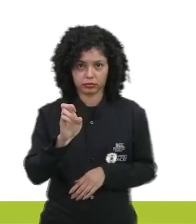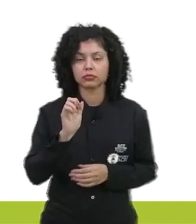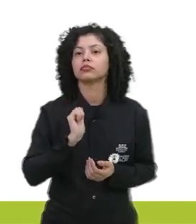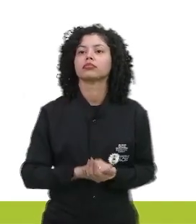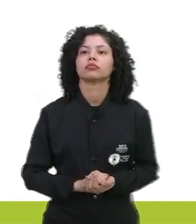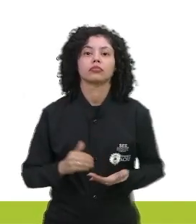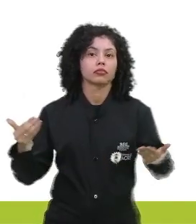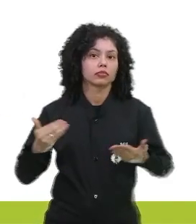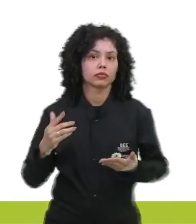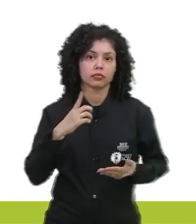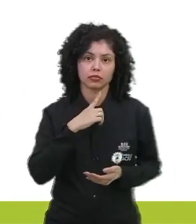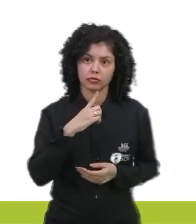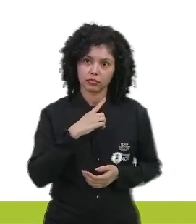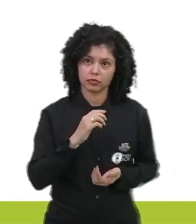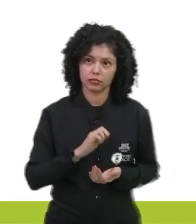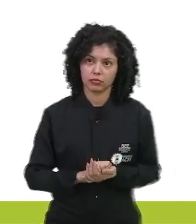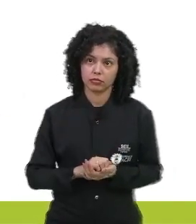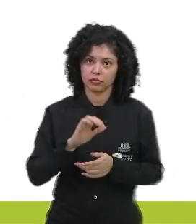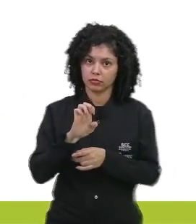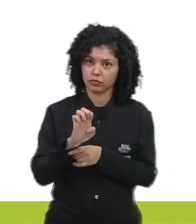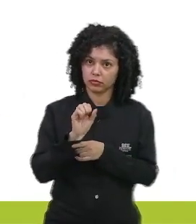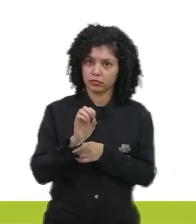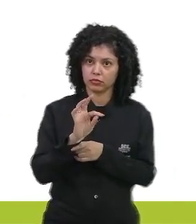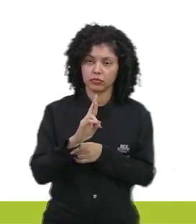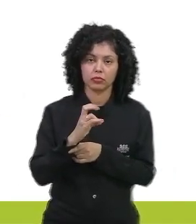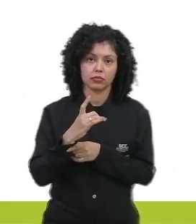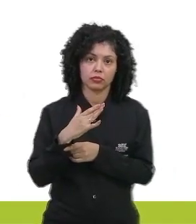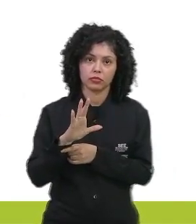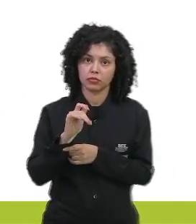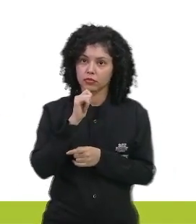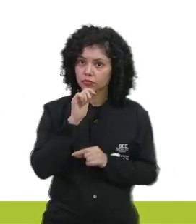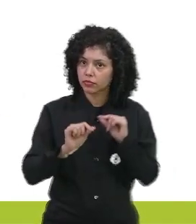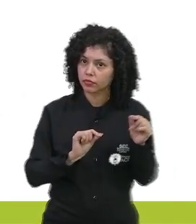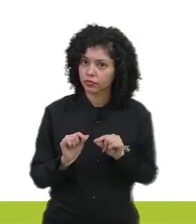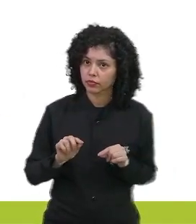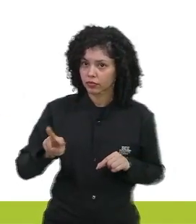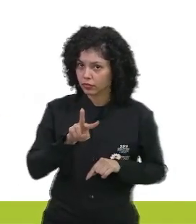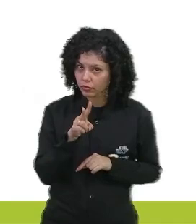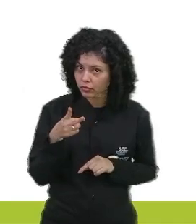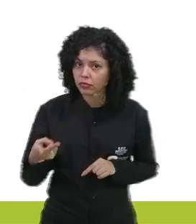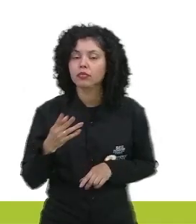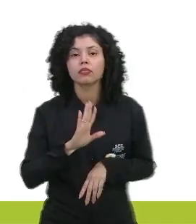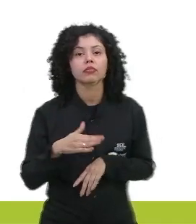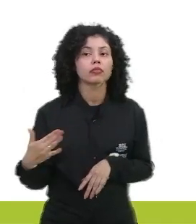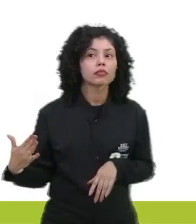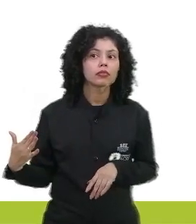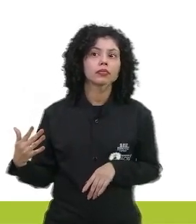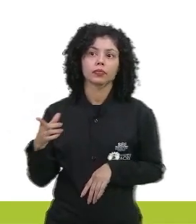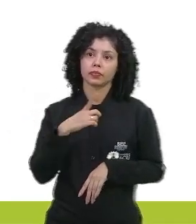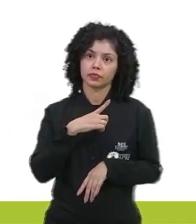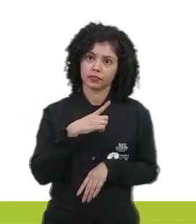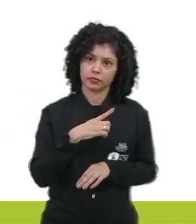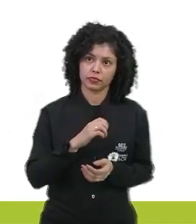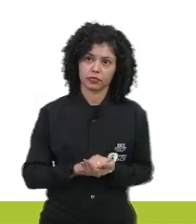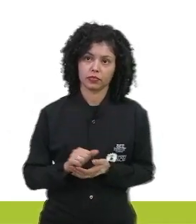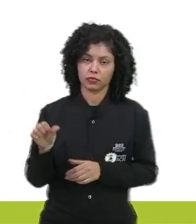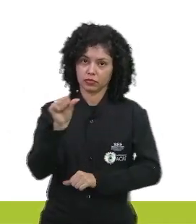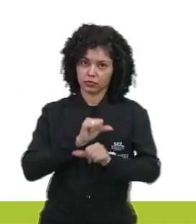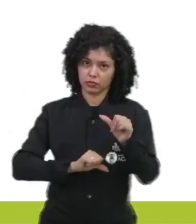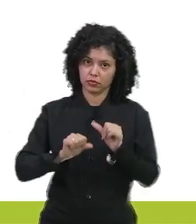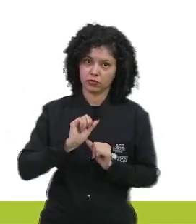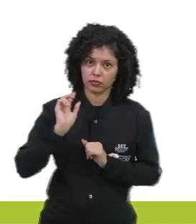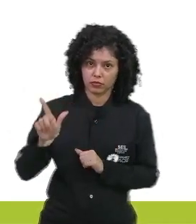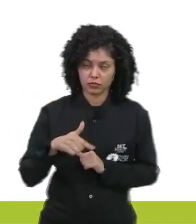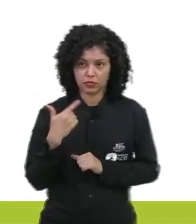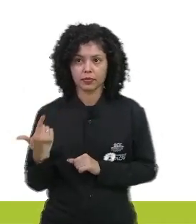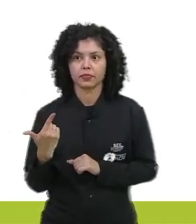Então, agora eu tenho uma esterificação. Quando que eu tenho uma transesterificação? Éster se convertendo em